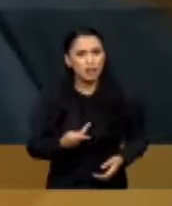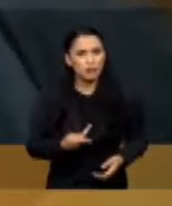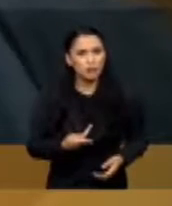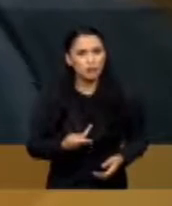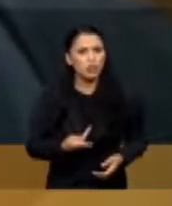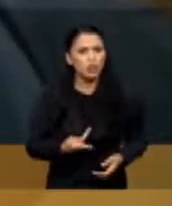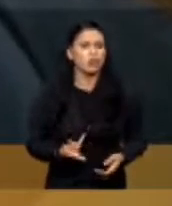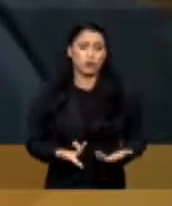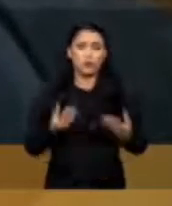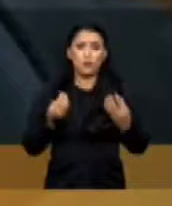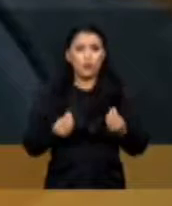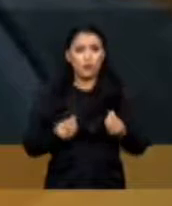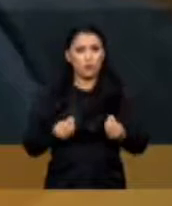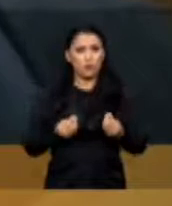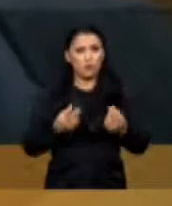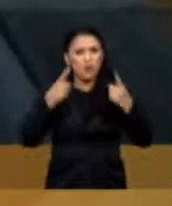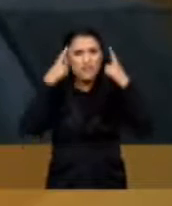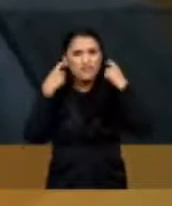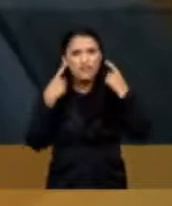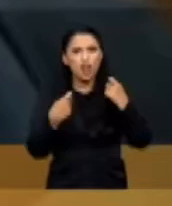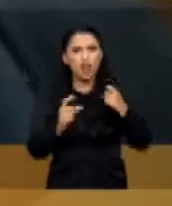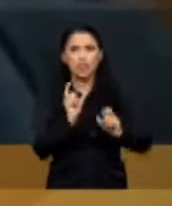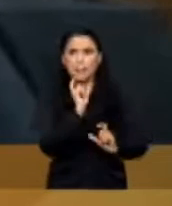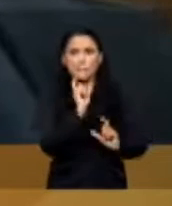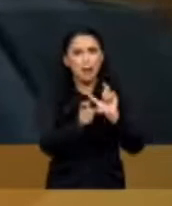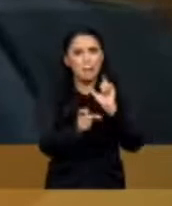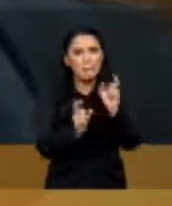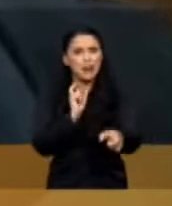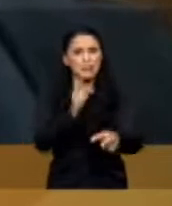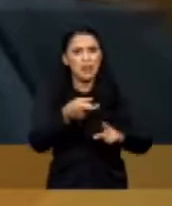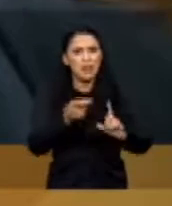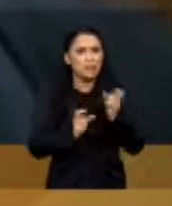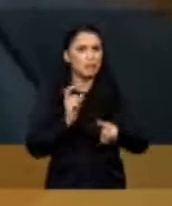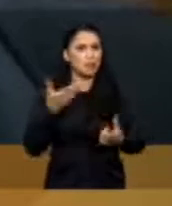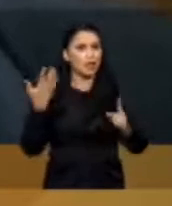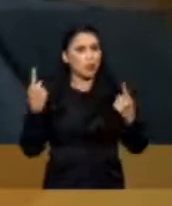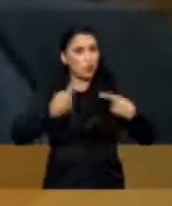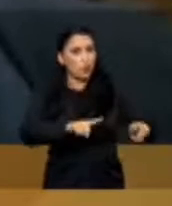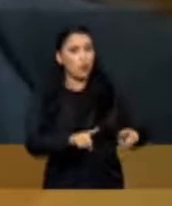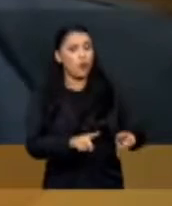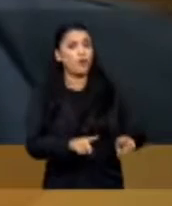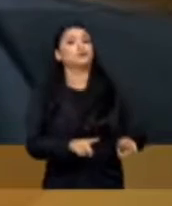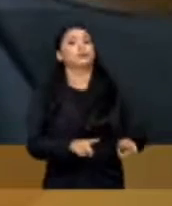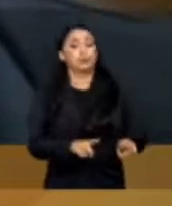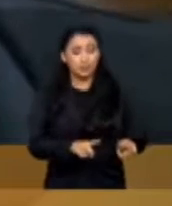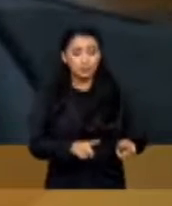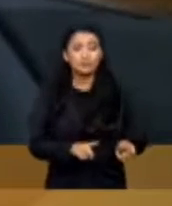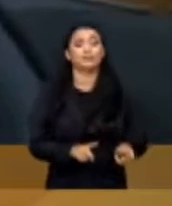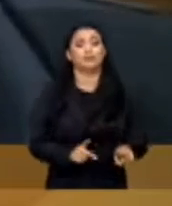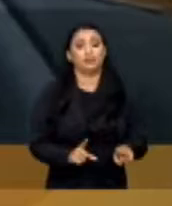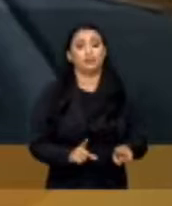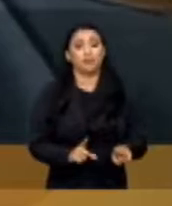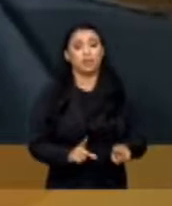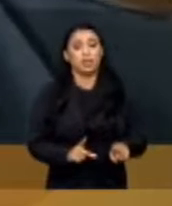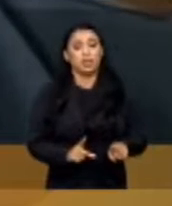verbal, que não é expressão, é muito além de expressão, a violência verbal se